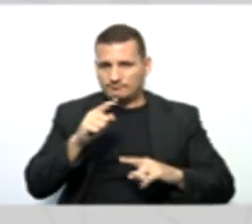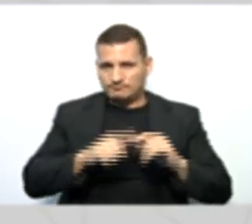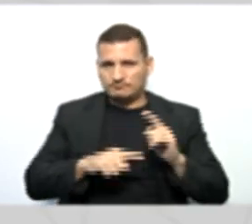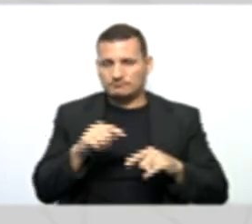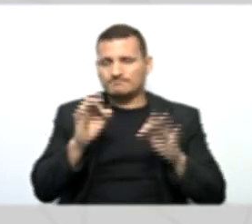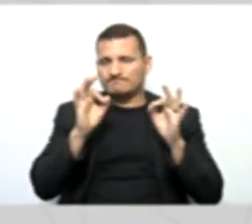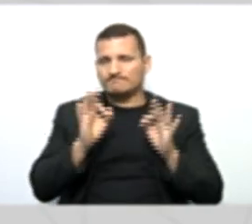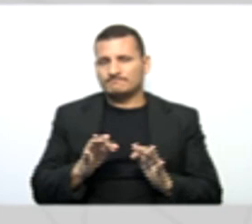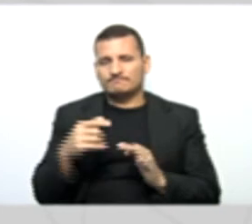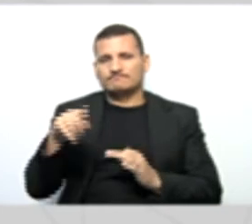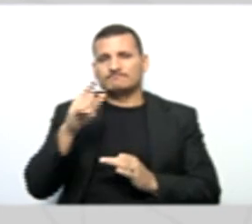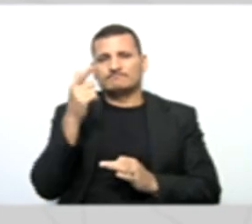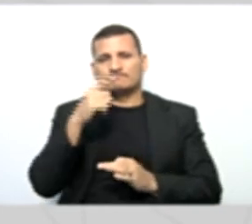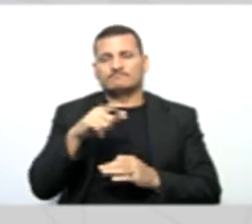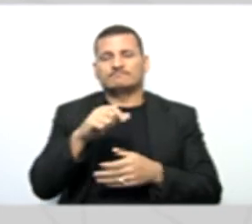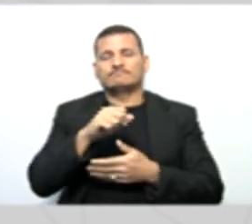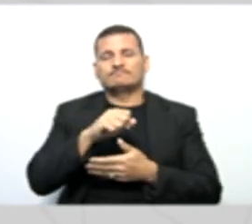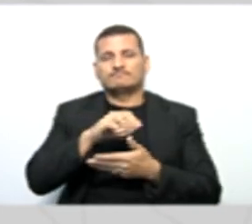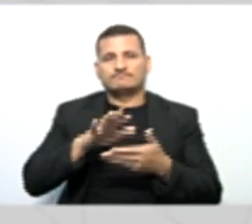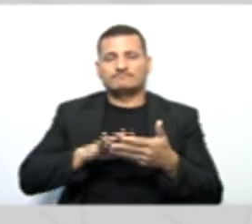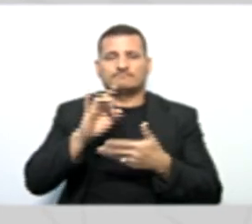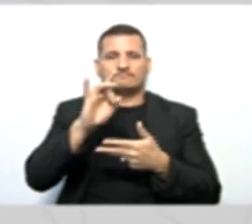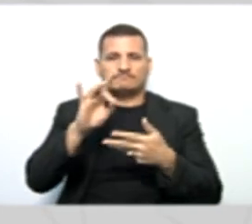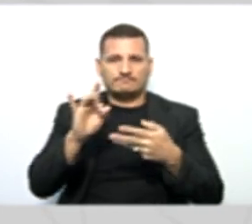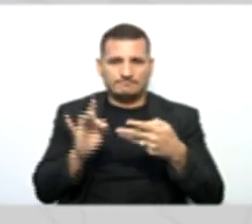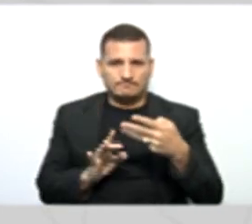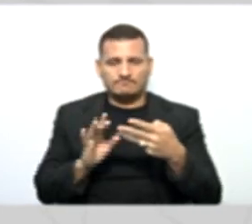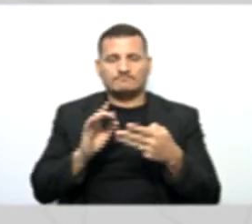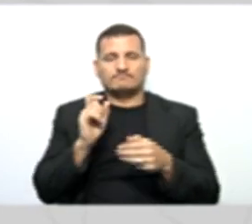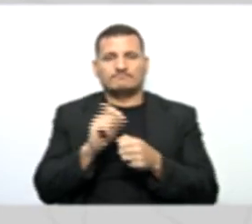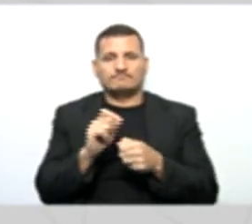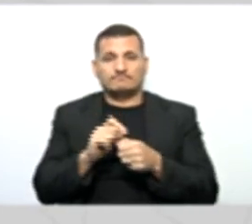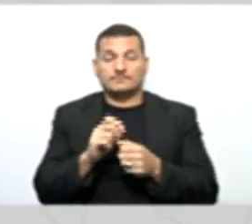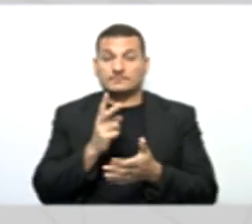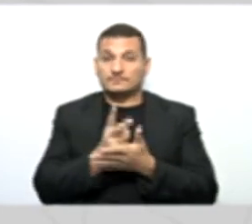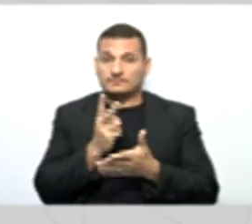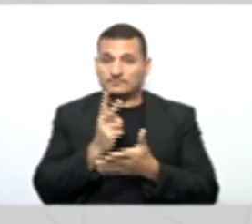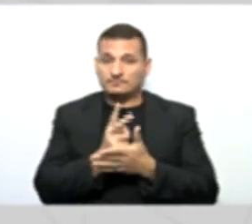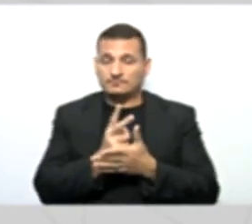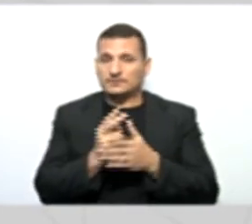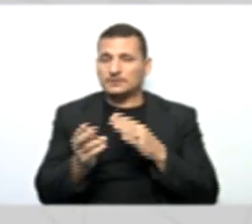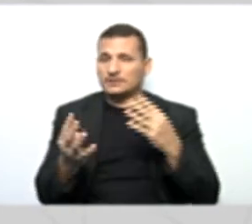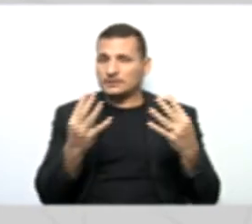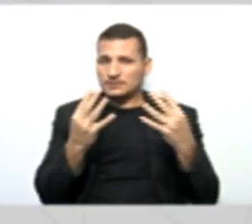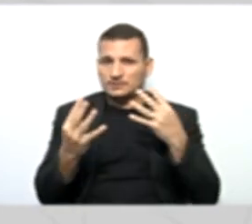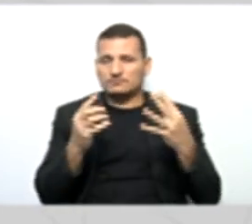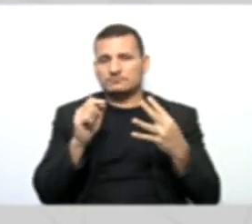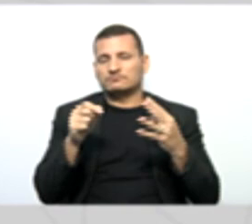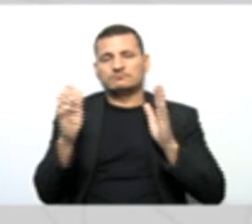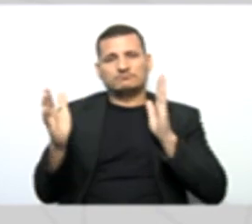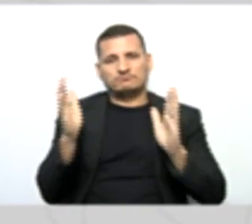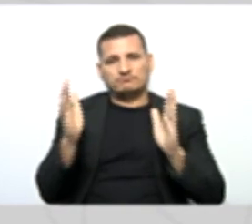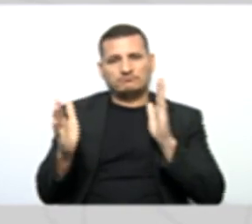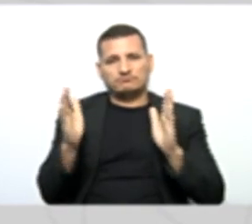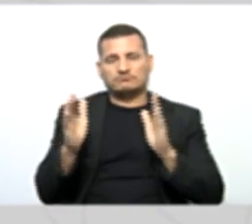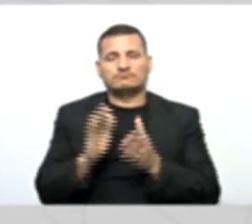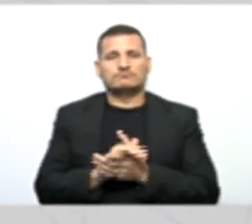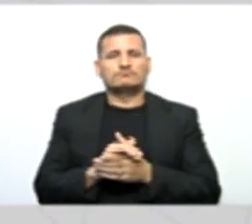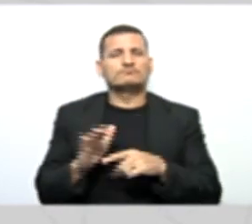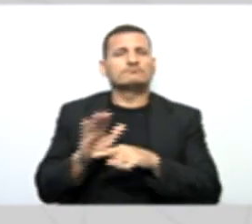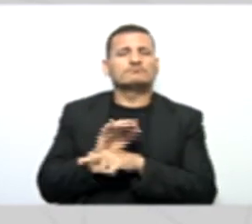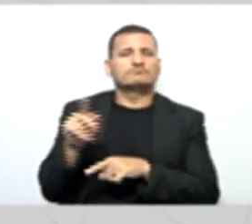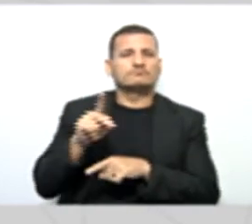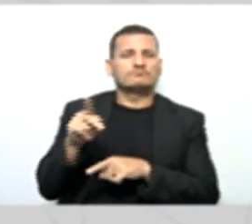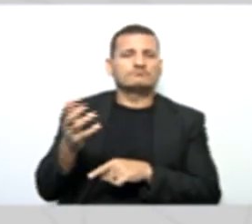certeza aí vocês vão conseguir resolver cada uma dessas questões. Sempre ficando atento às datas. Beleza? Quer dar alguma palavra